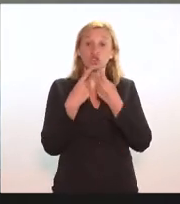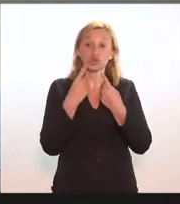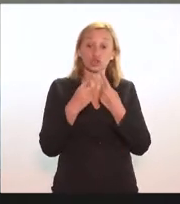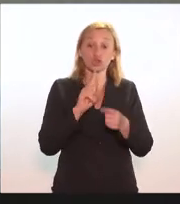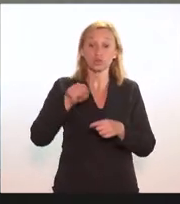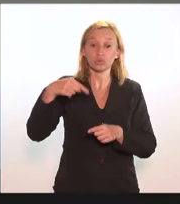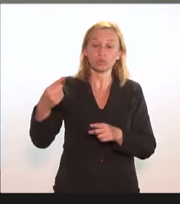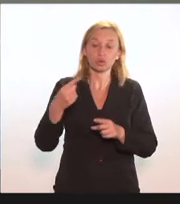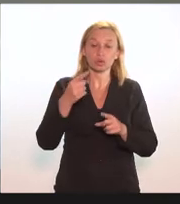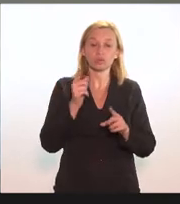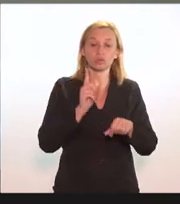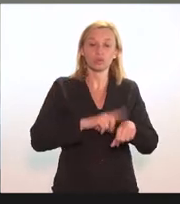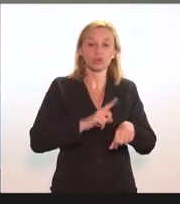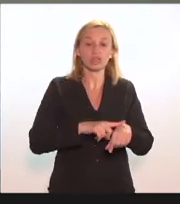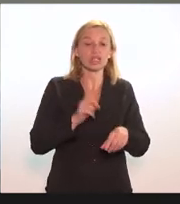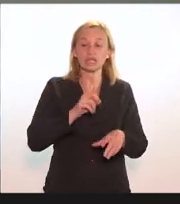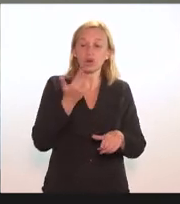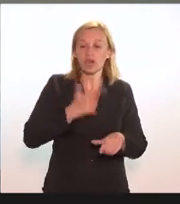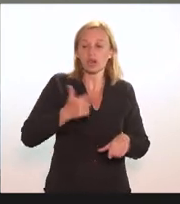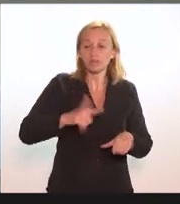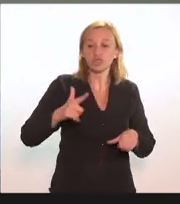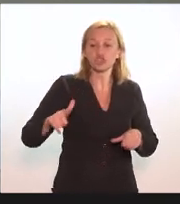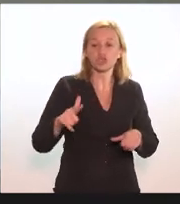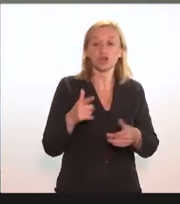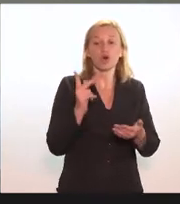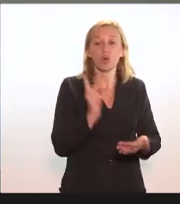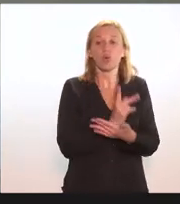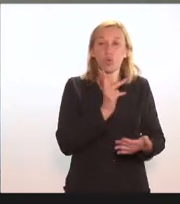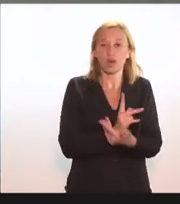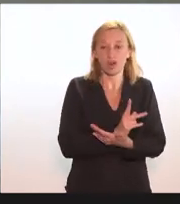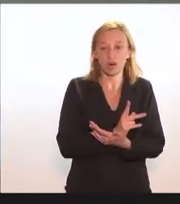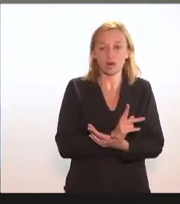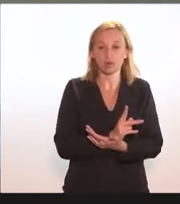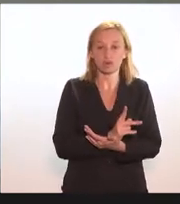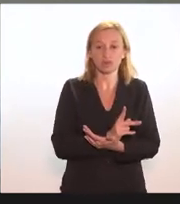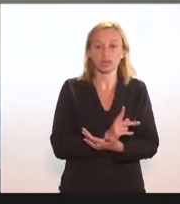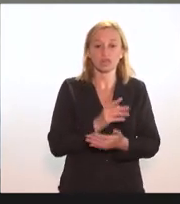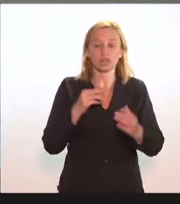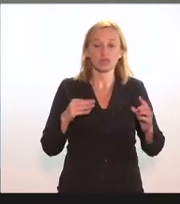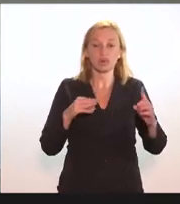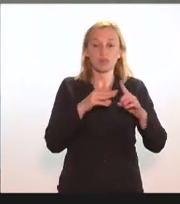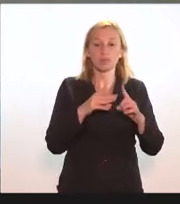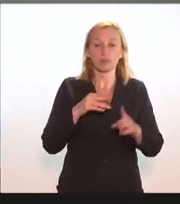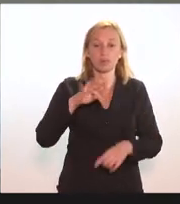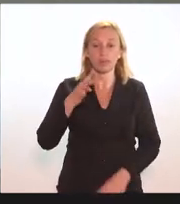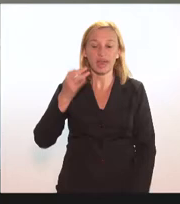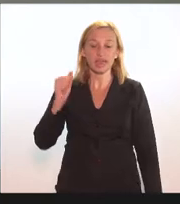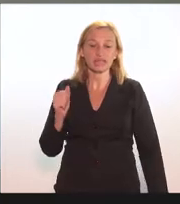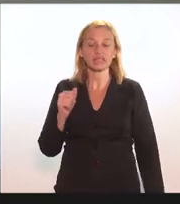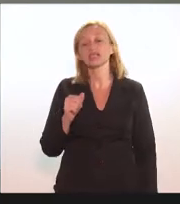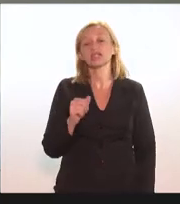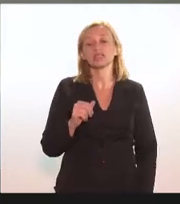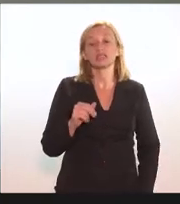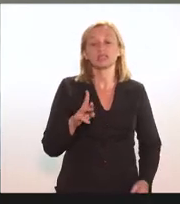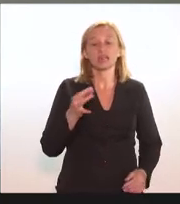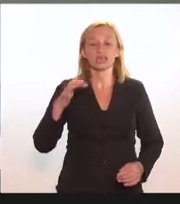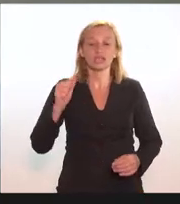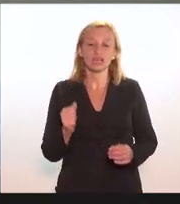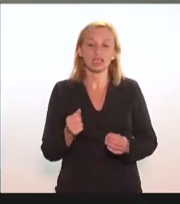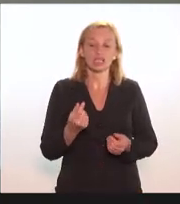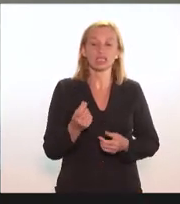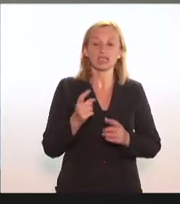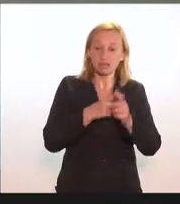próximo regime e não repetir o mesmo erro de colocar uma meta de receita que depende do crescimento da economia brasileira